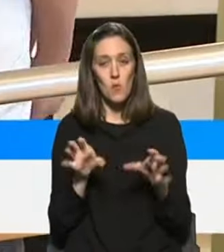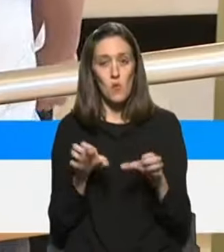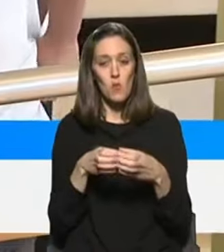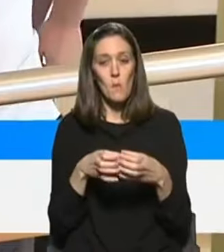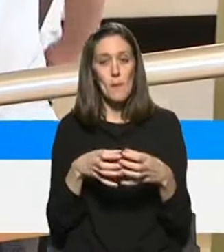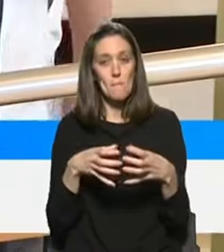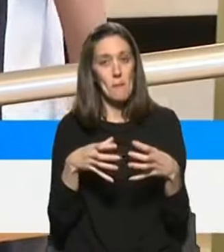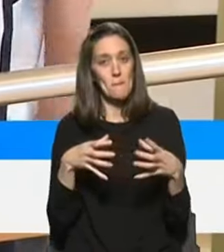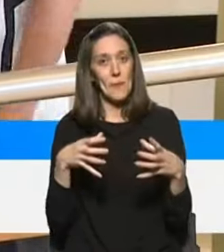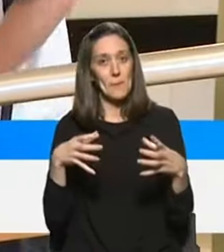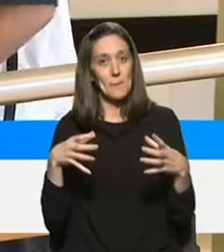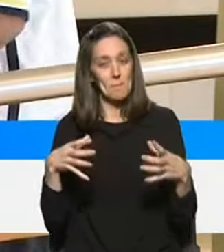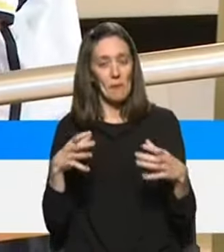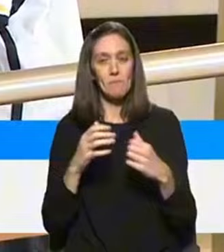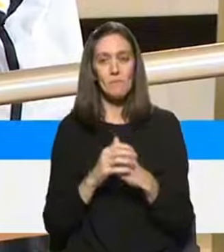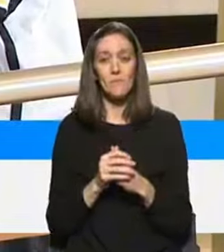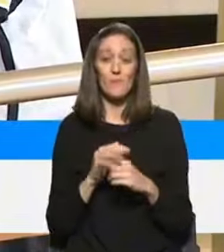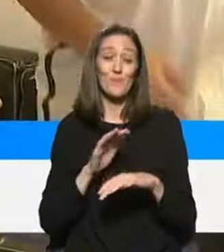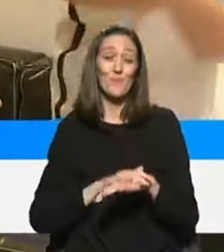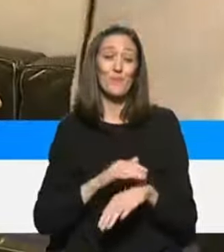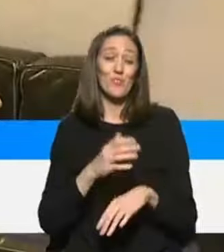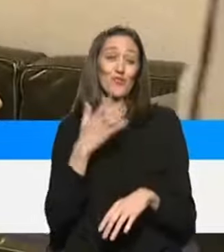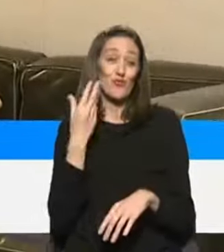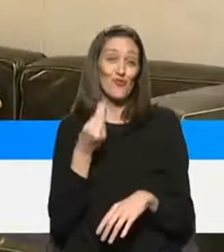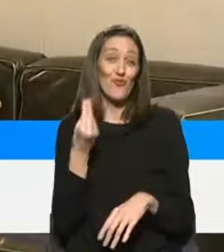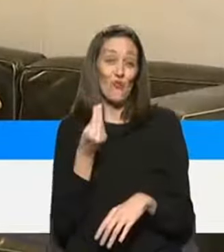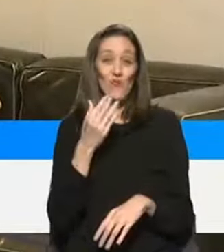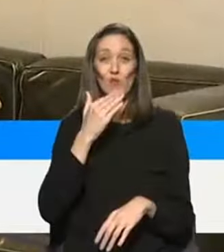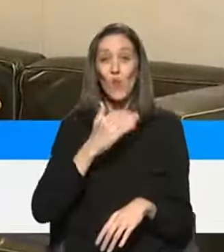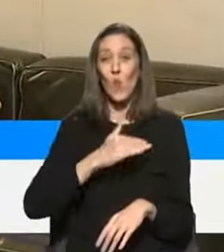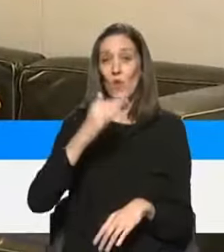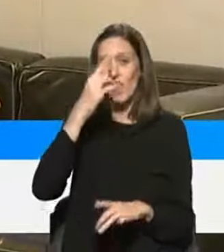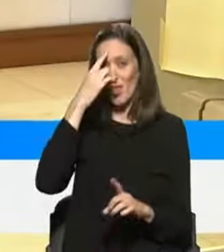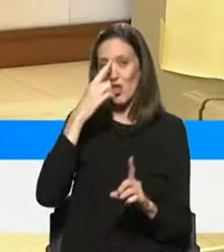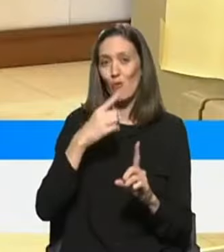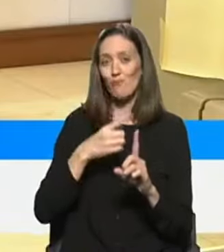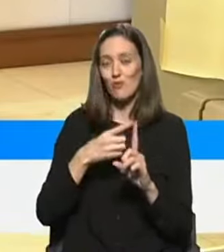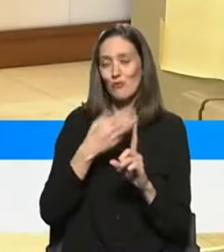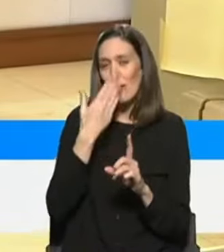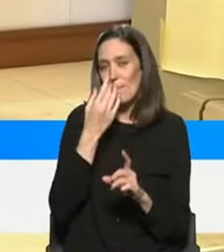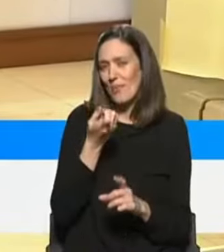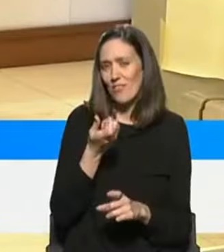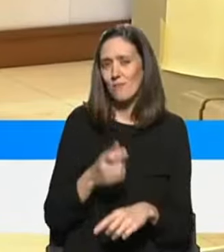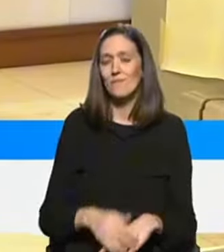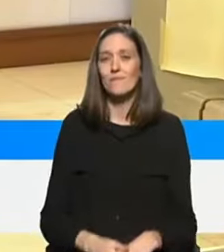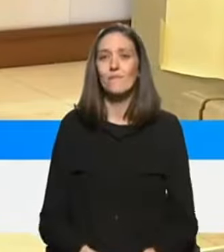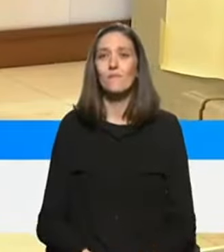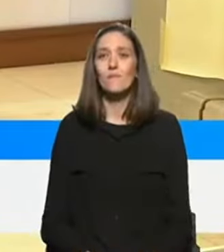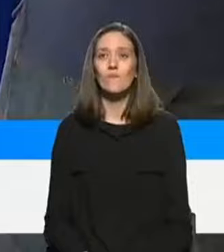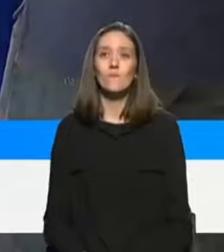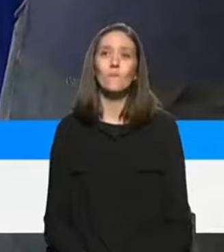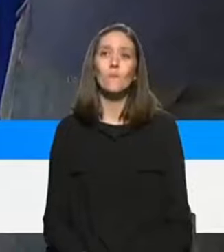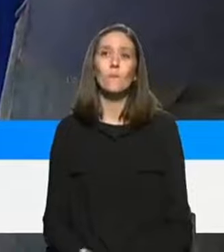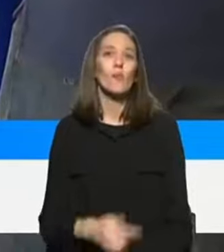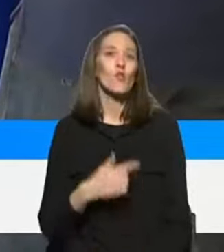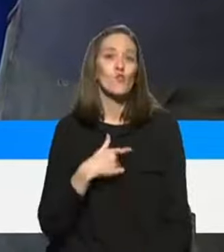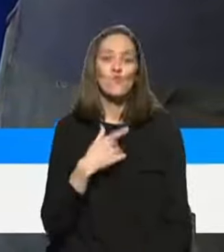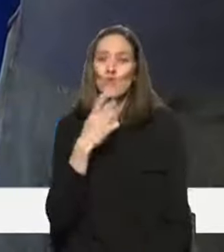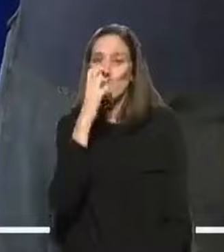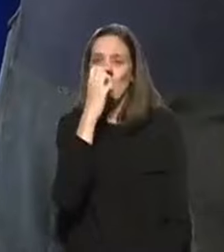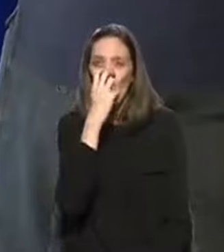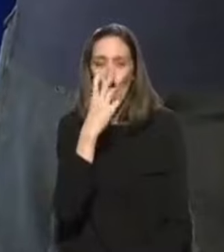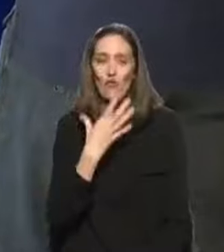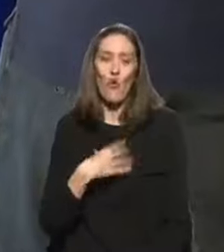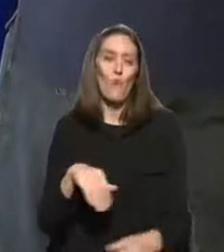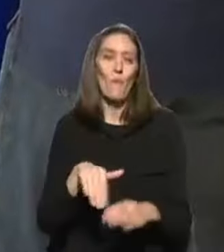aumentando, sobretudo porque são jovens, com idades e objetivos muito semelhantes. Como eu sou muito curiosa e gosto muito de participar e não